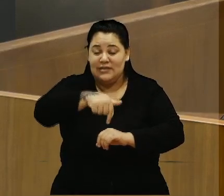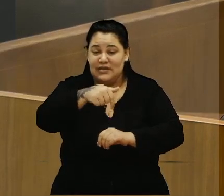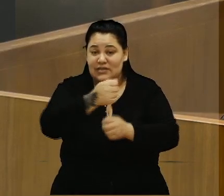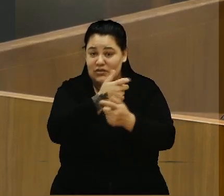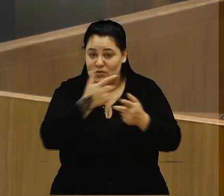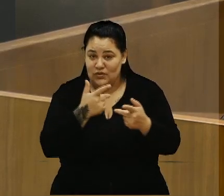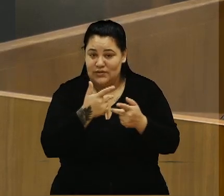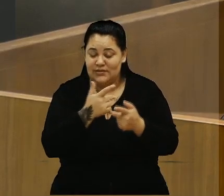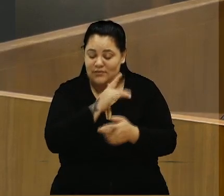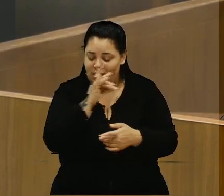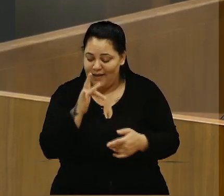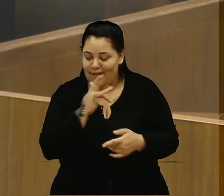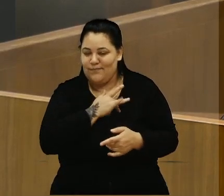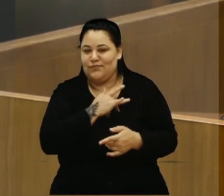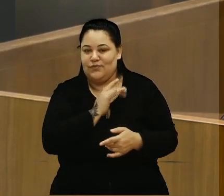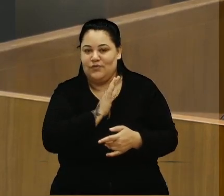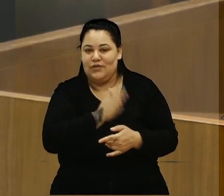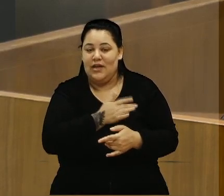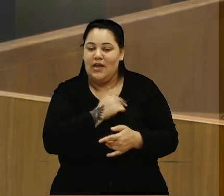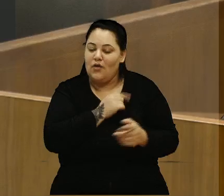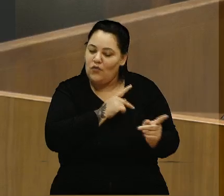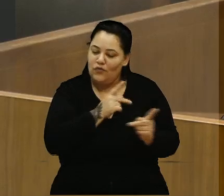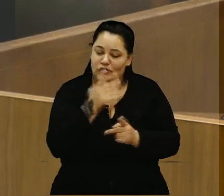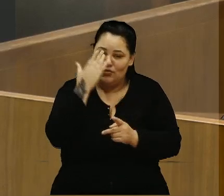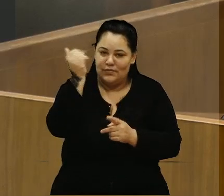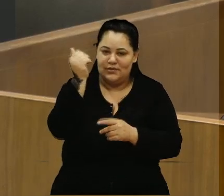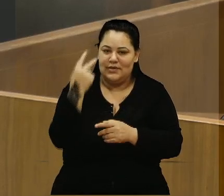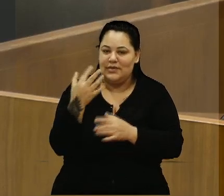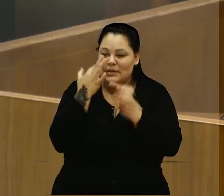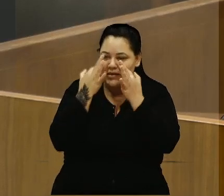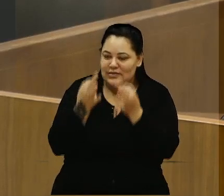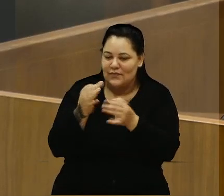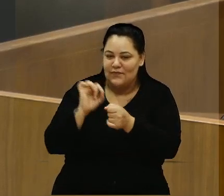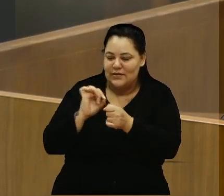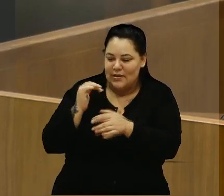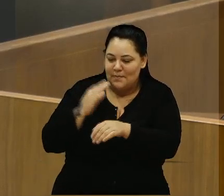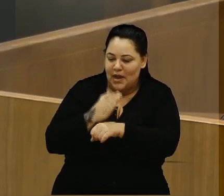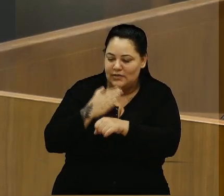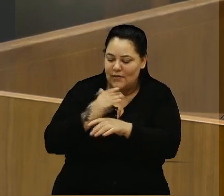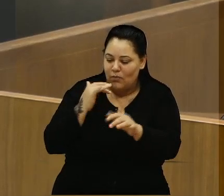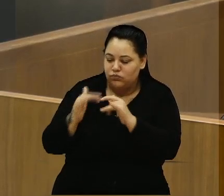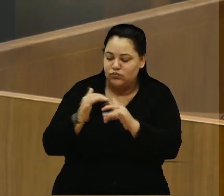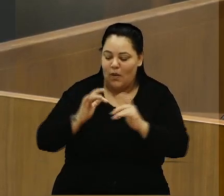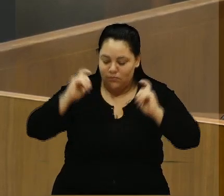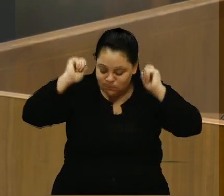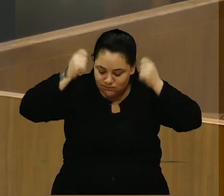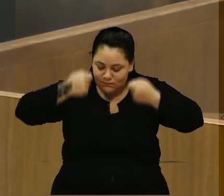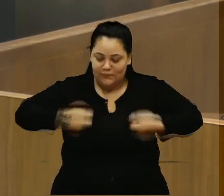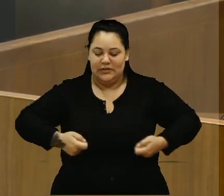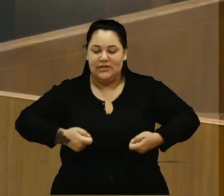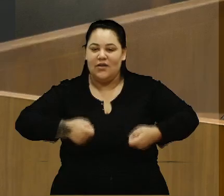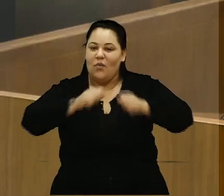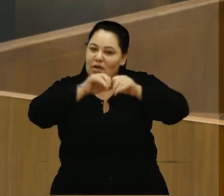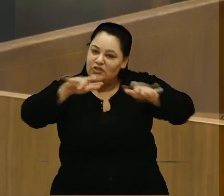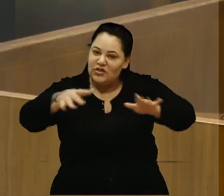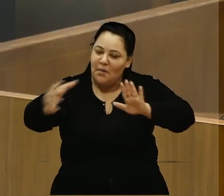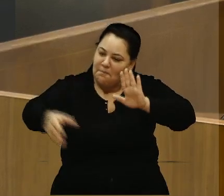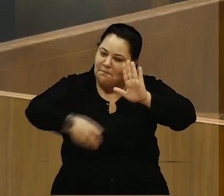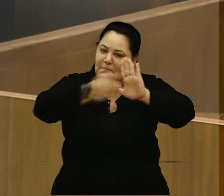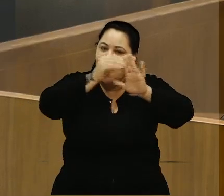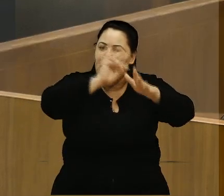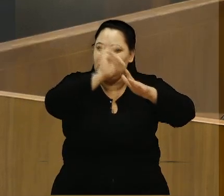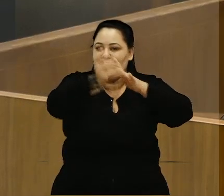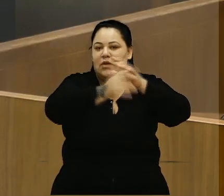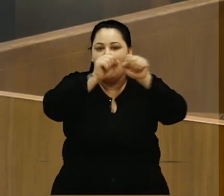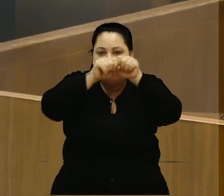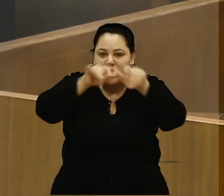tocar seu coração, eu te convido a fazer parte desse movimento comigo. Vista, compartilhe, poste e espalhe essa mensagem. Você não precisa